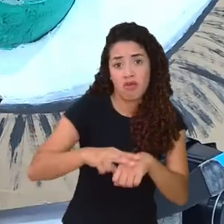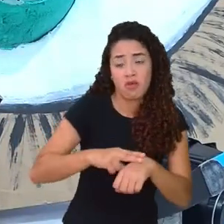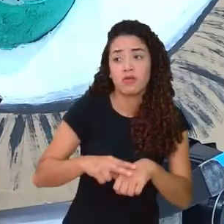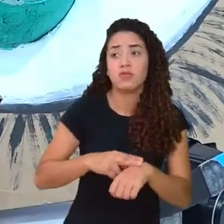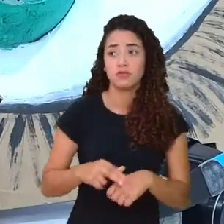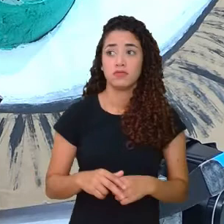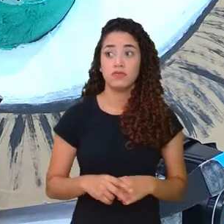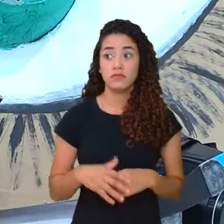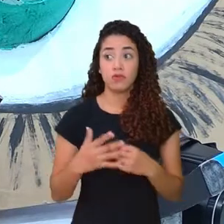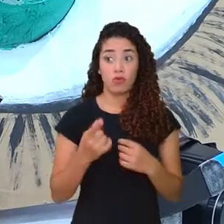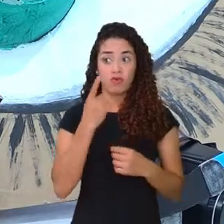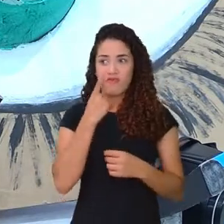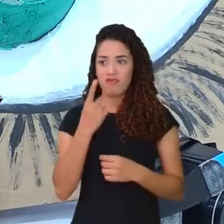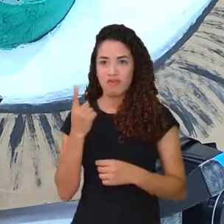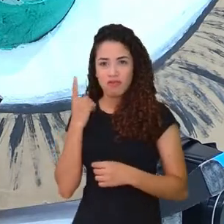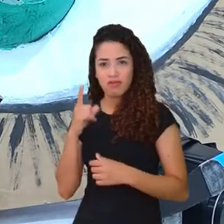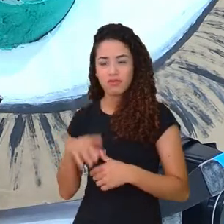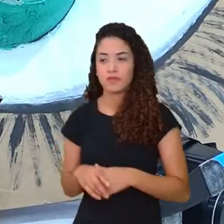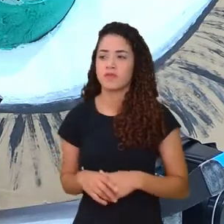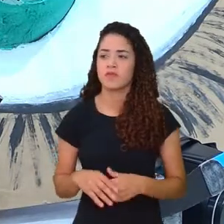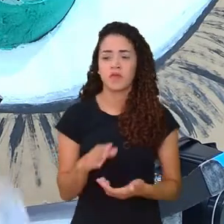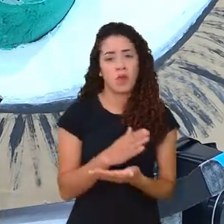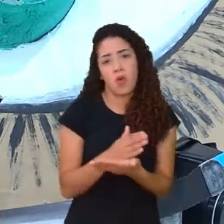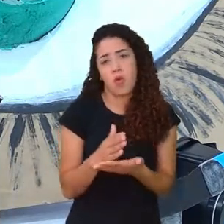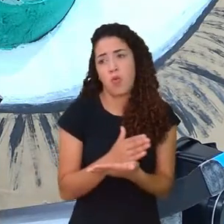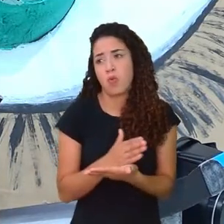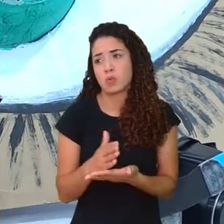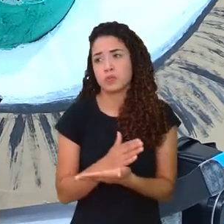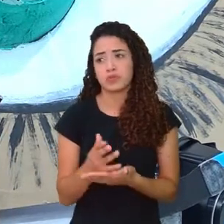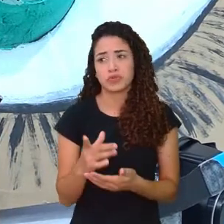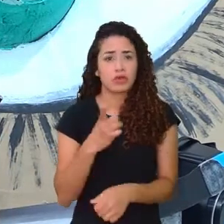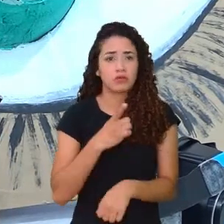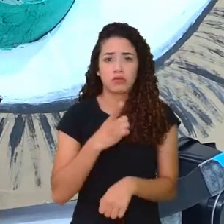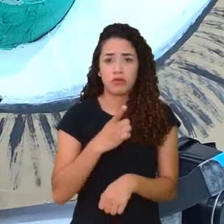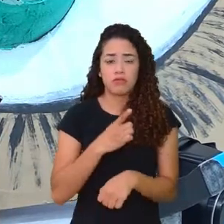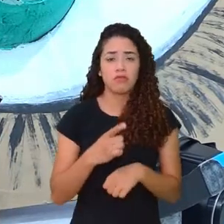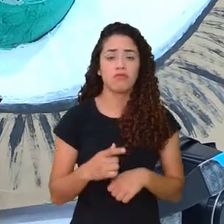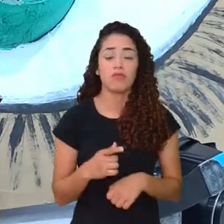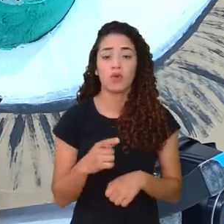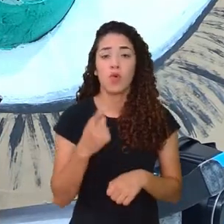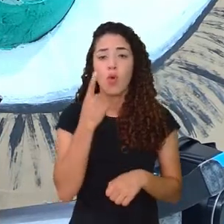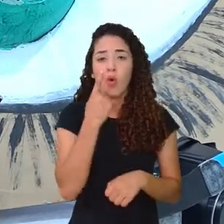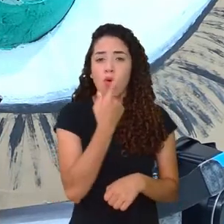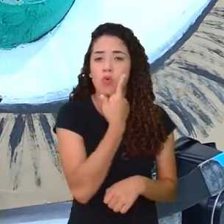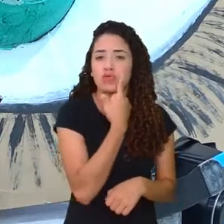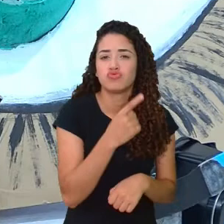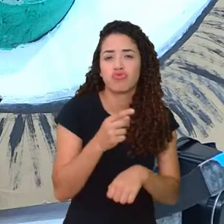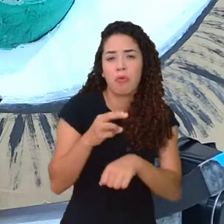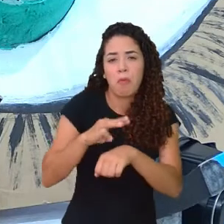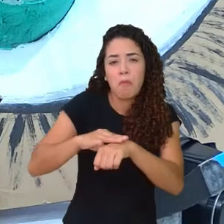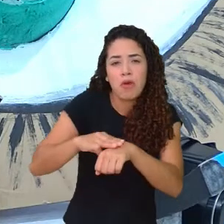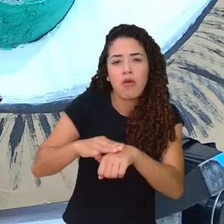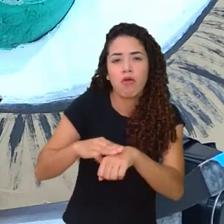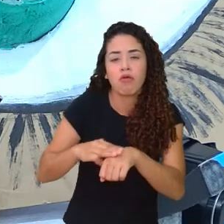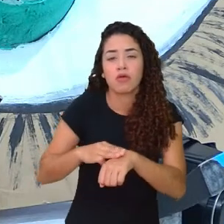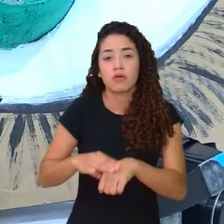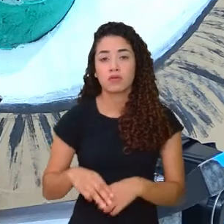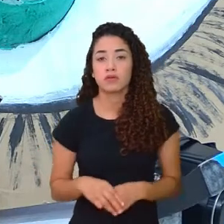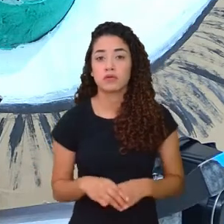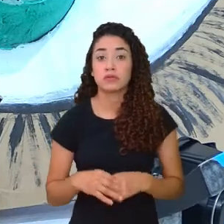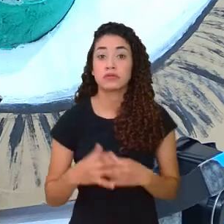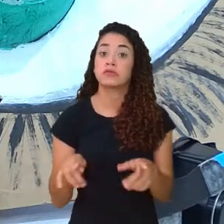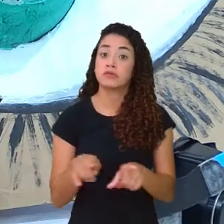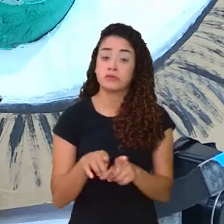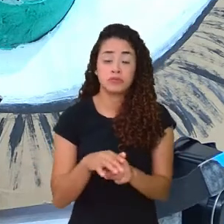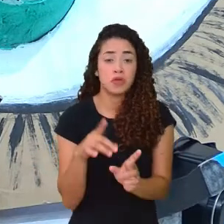esse nosso grande olho. Tem gente que tem a cor do olho, né, caramelo, marrom. E tem